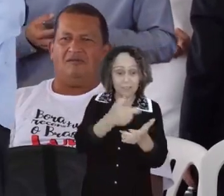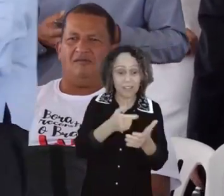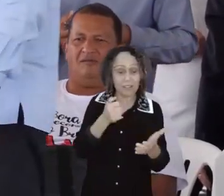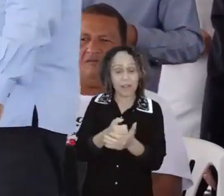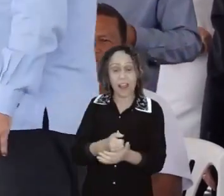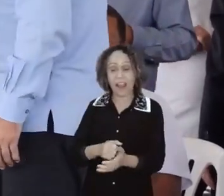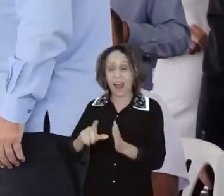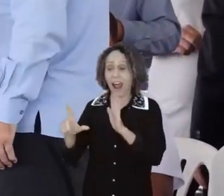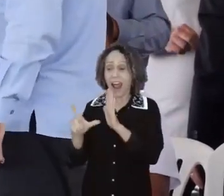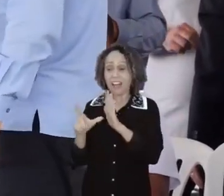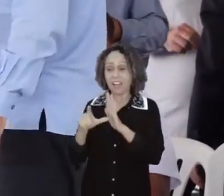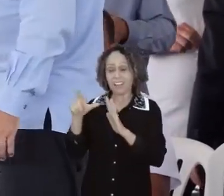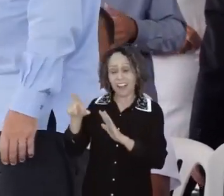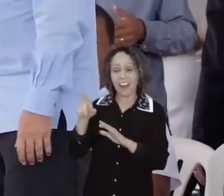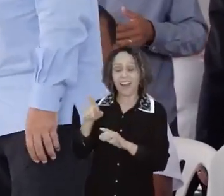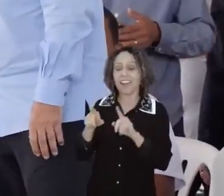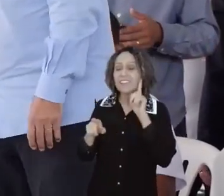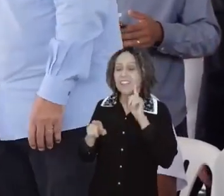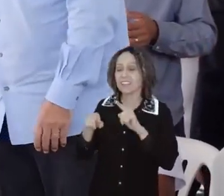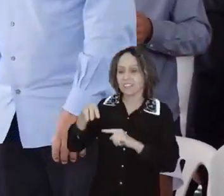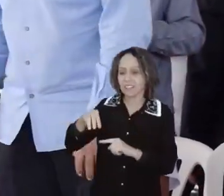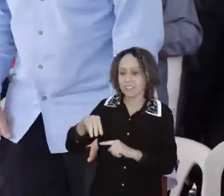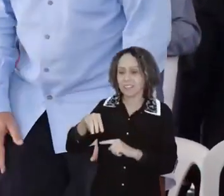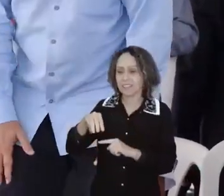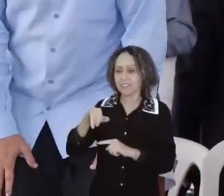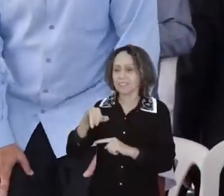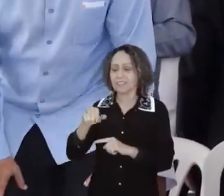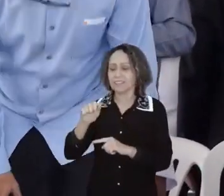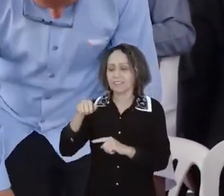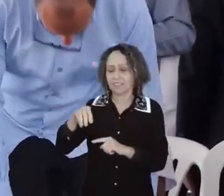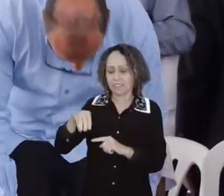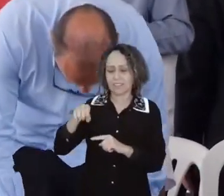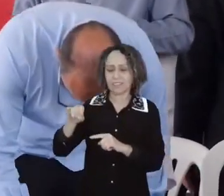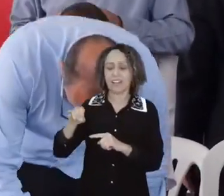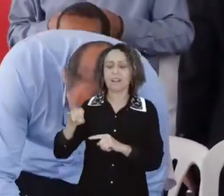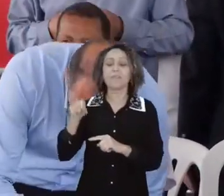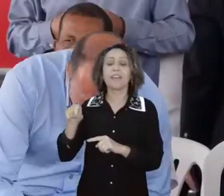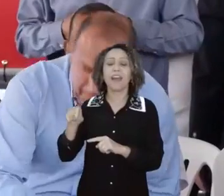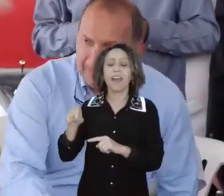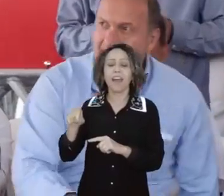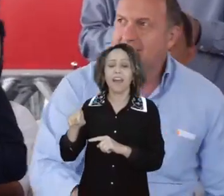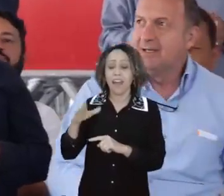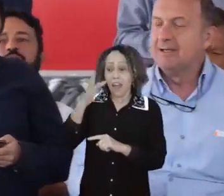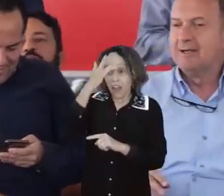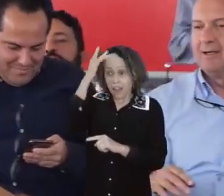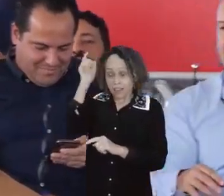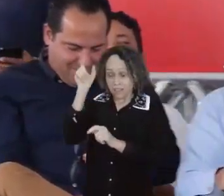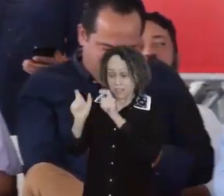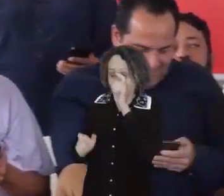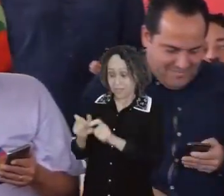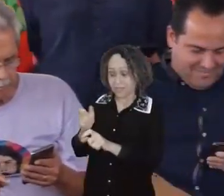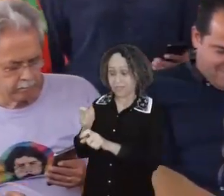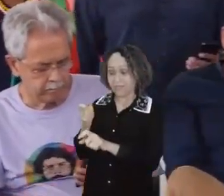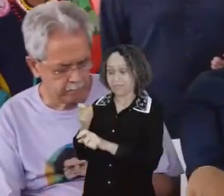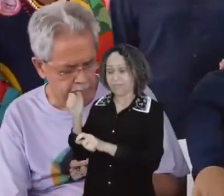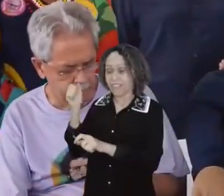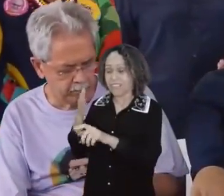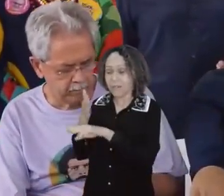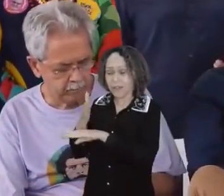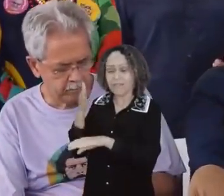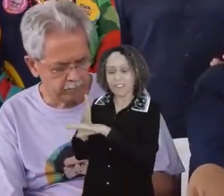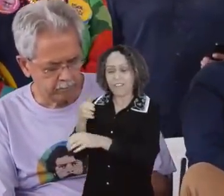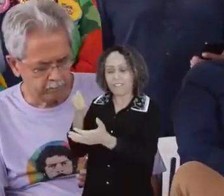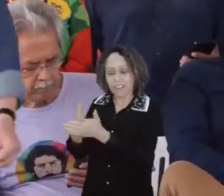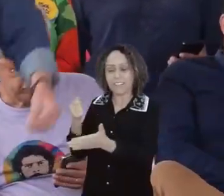gente, só para vocês saberem, nós já viremos uma nação que era referência. A gente era motivo de orgulho na China,